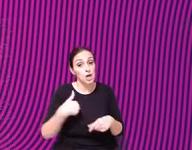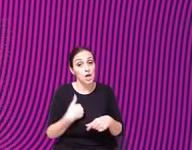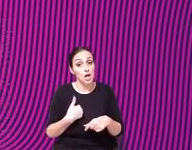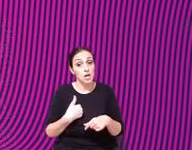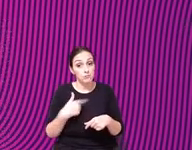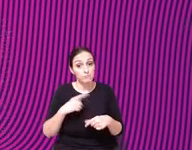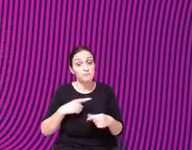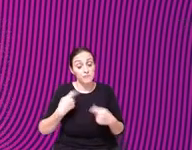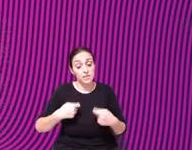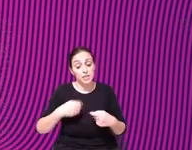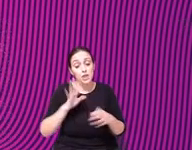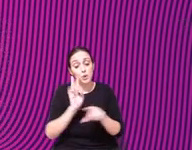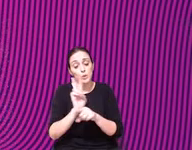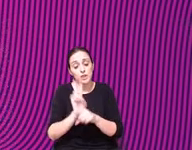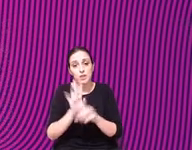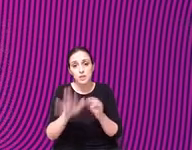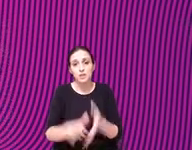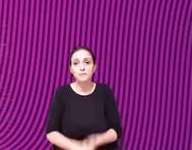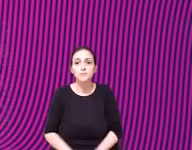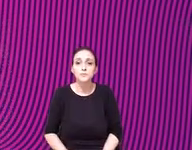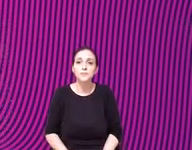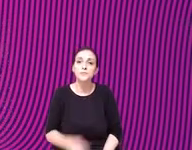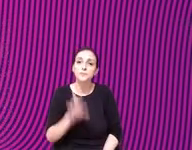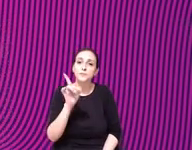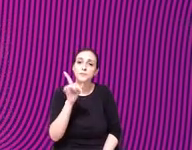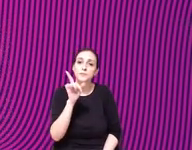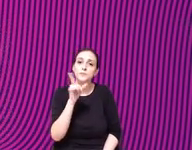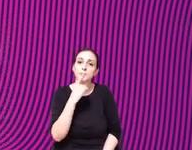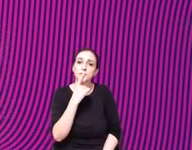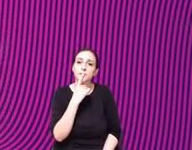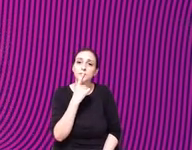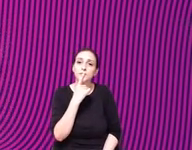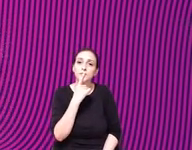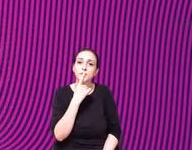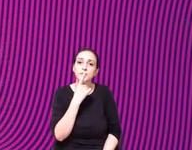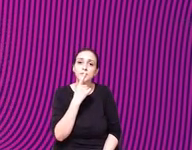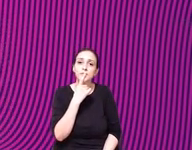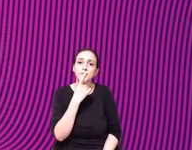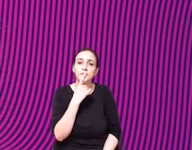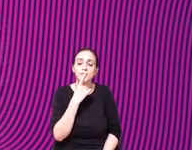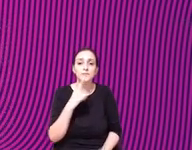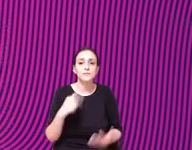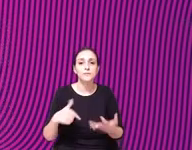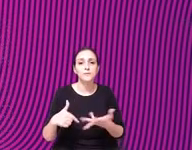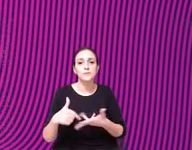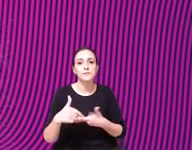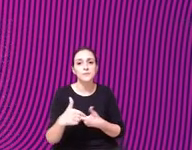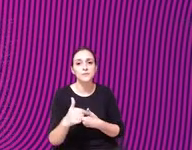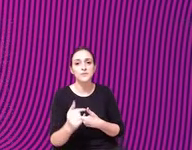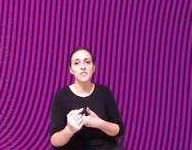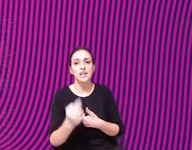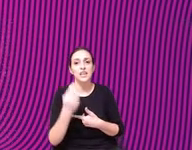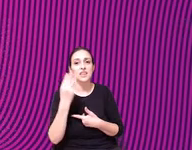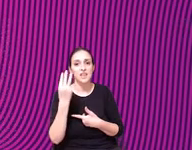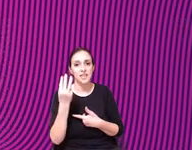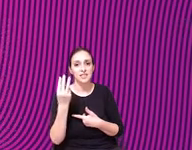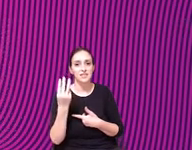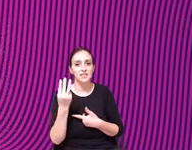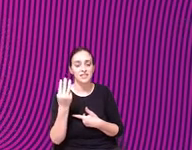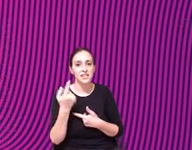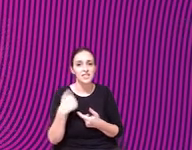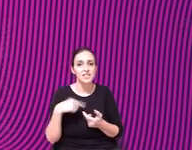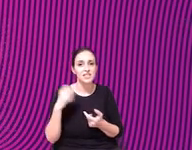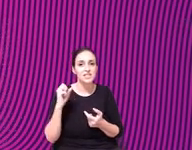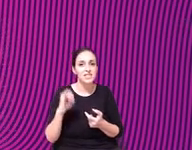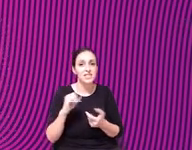adequado. Ontem, transferir isso para uma criança de 3 quilos, se você transferir